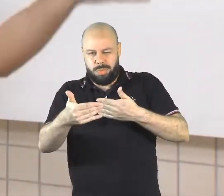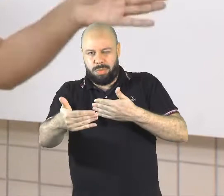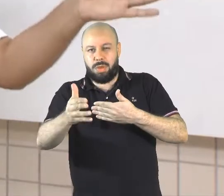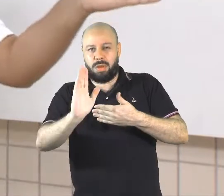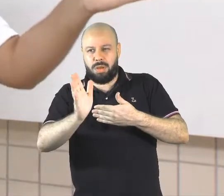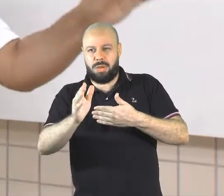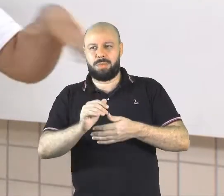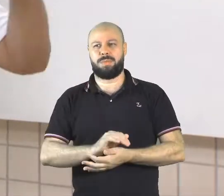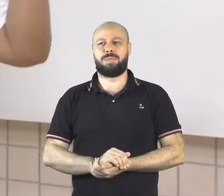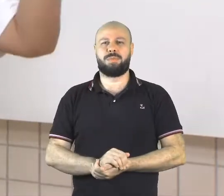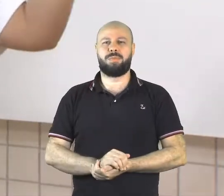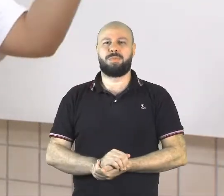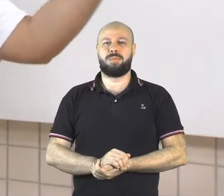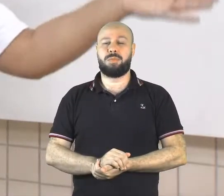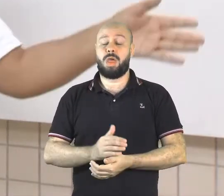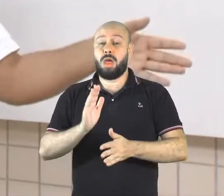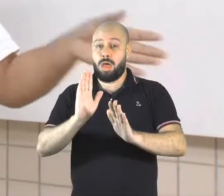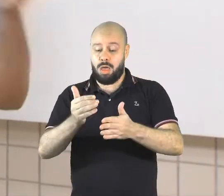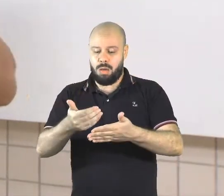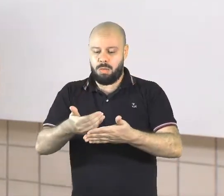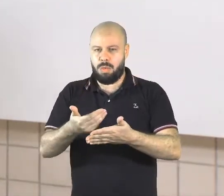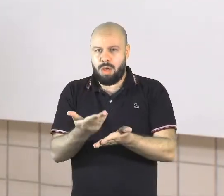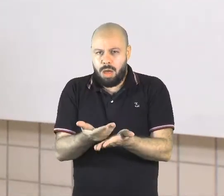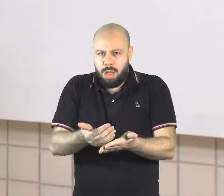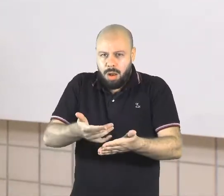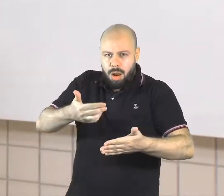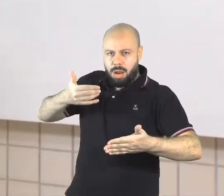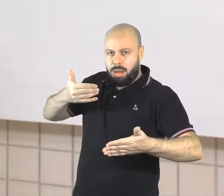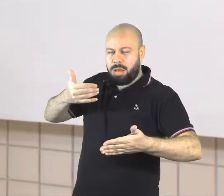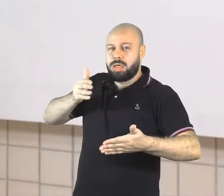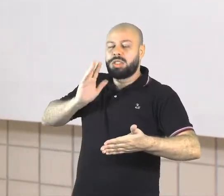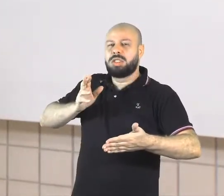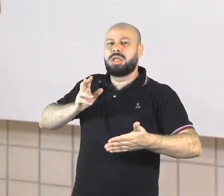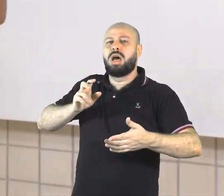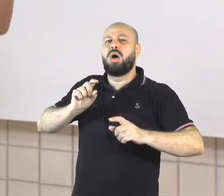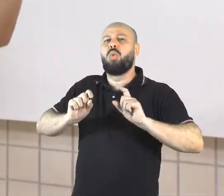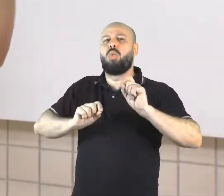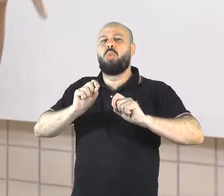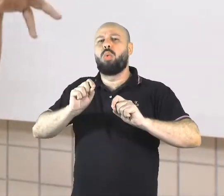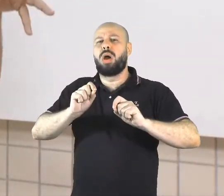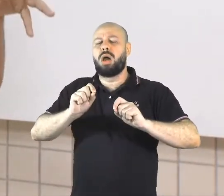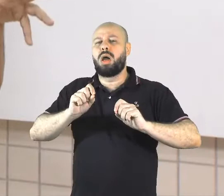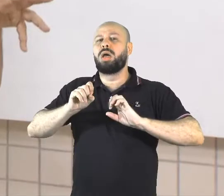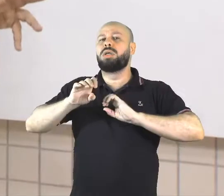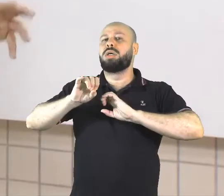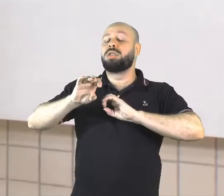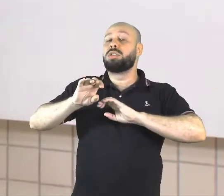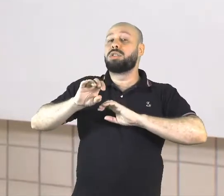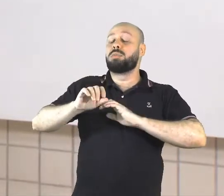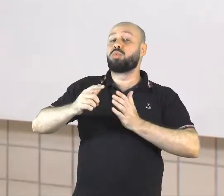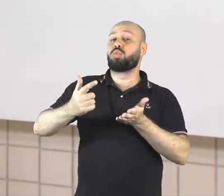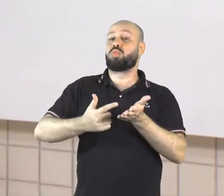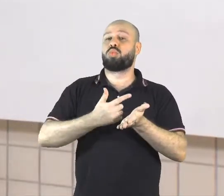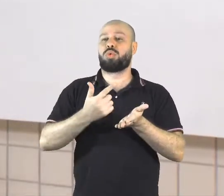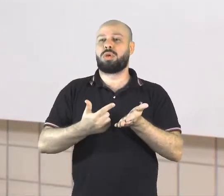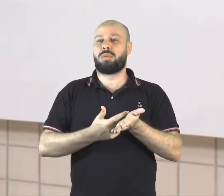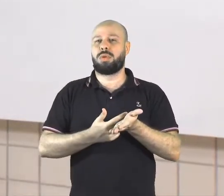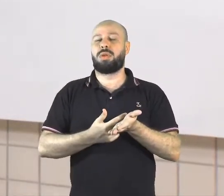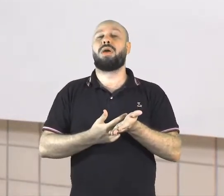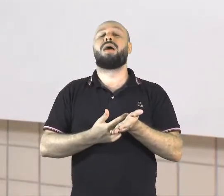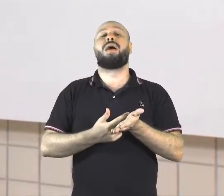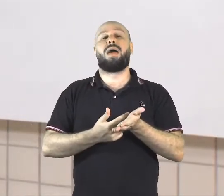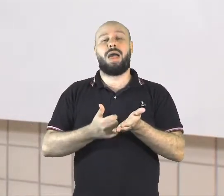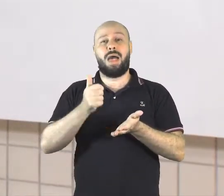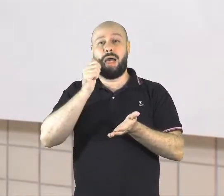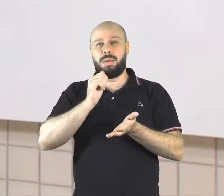sequência. As aulas anteriores, a gente trabalhou lá em cima daquela obra literária da Menina Bonita do